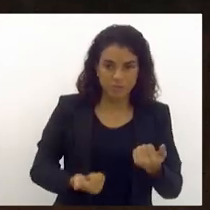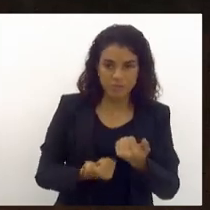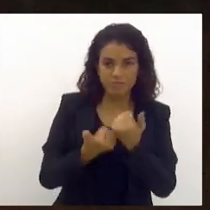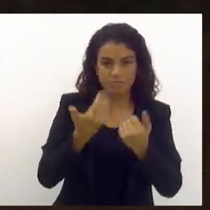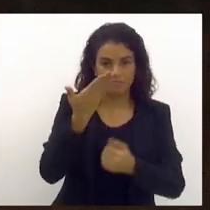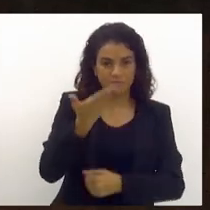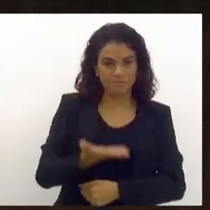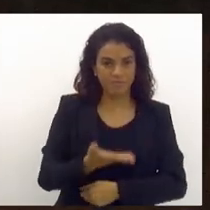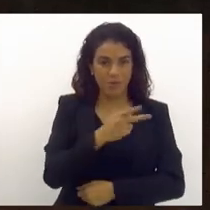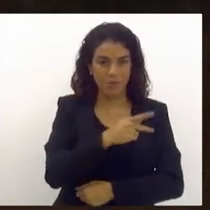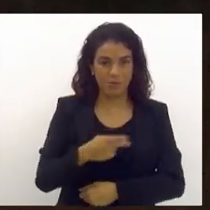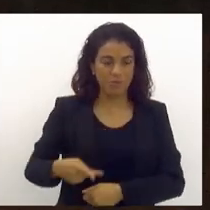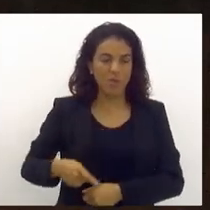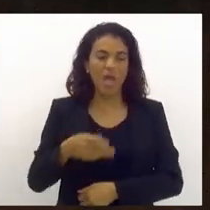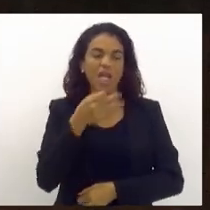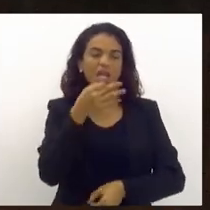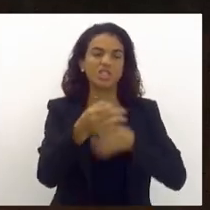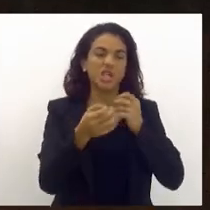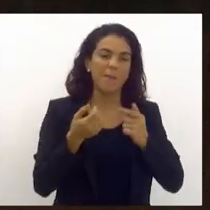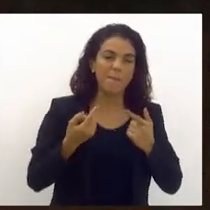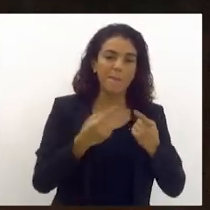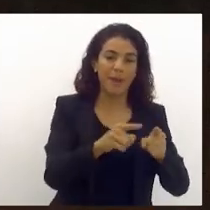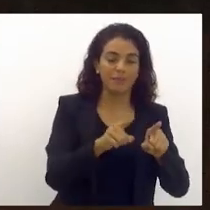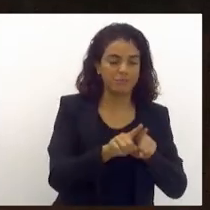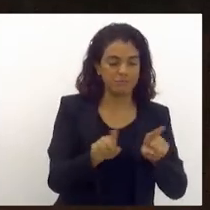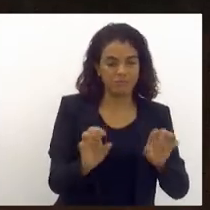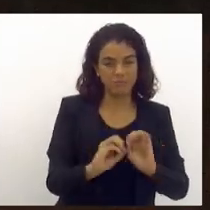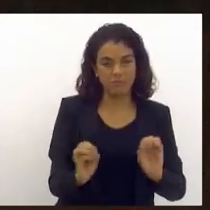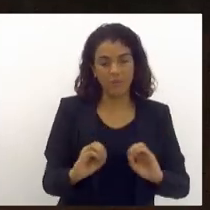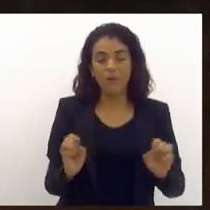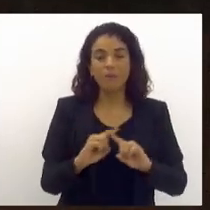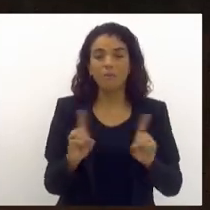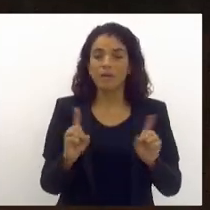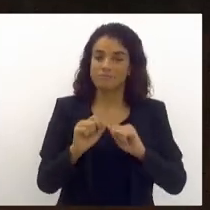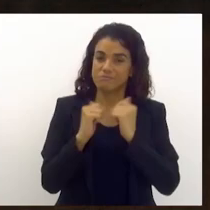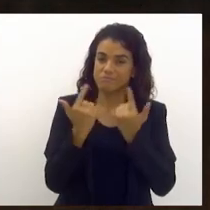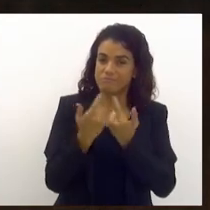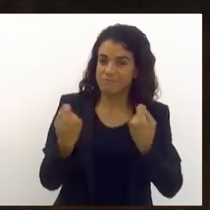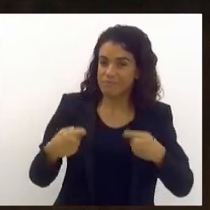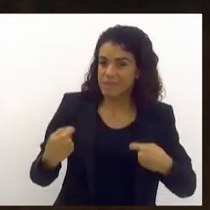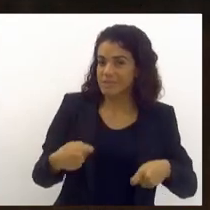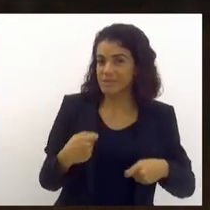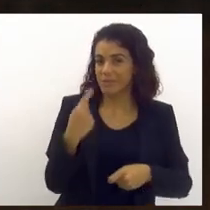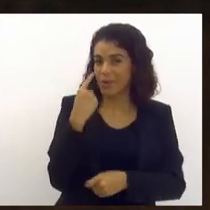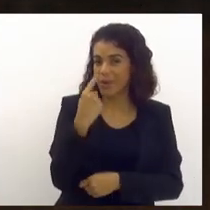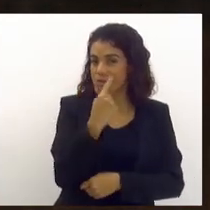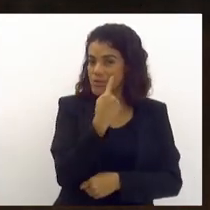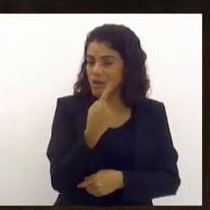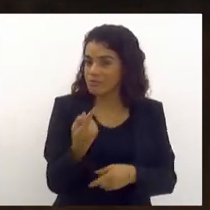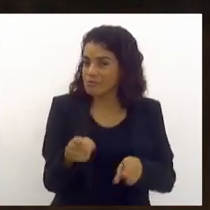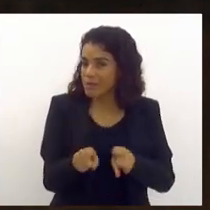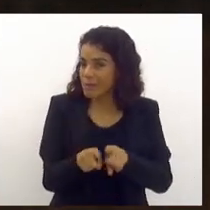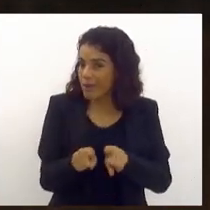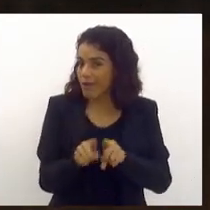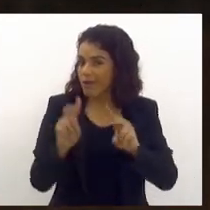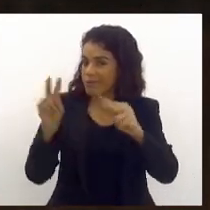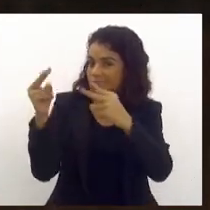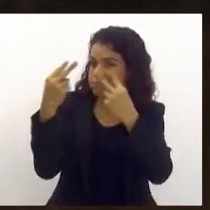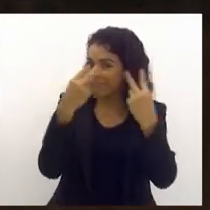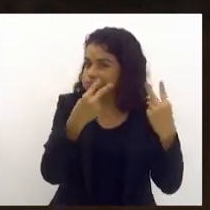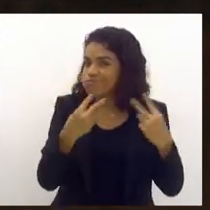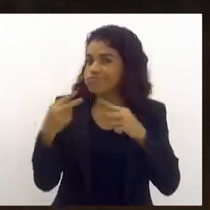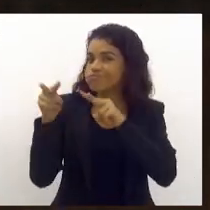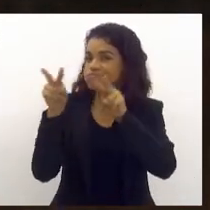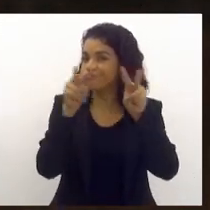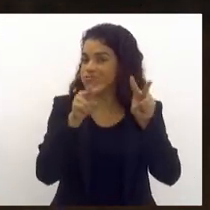Não para criticar ou deixar de criticar, o que a Assembleia pode e deve fazer, porque eu acho que os olhos também estão na gente. Nós